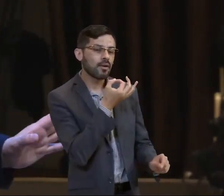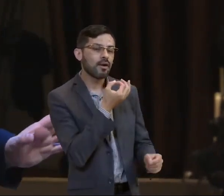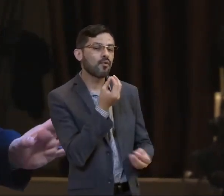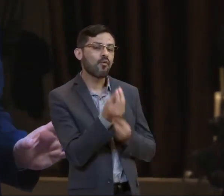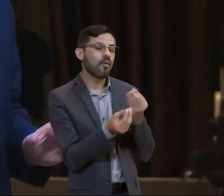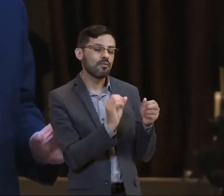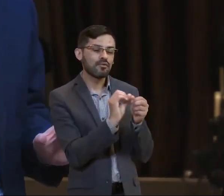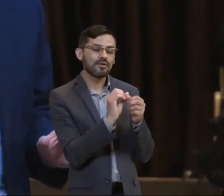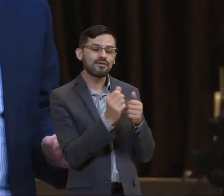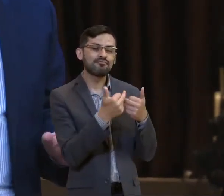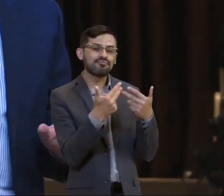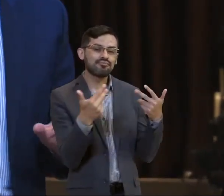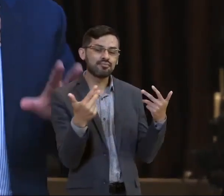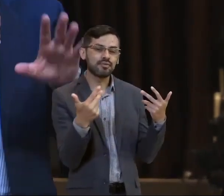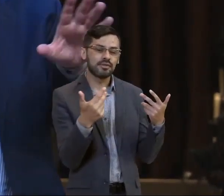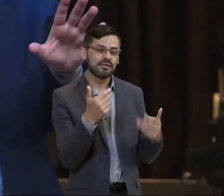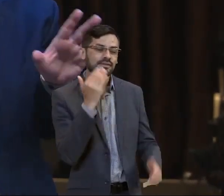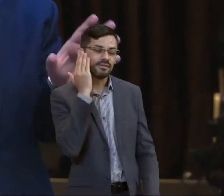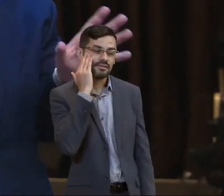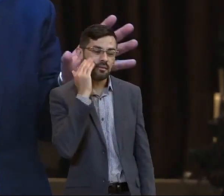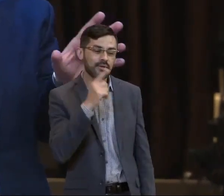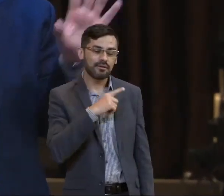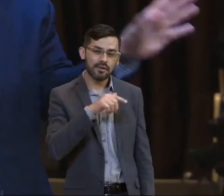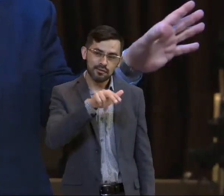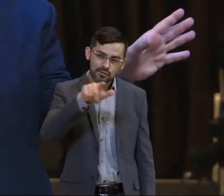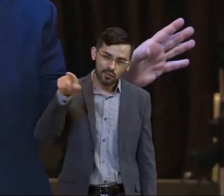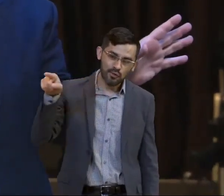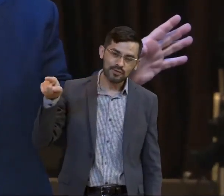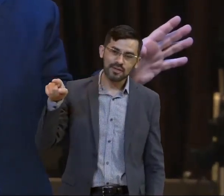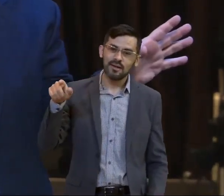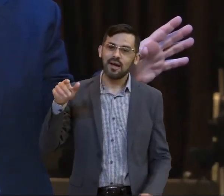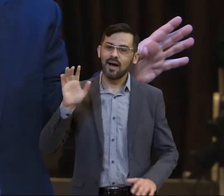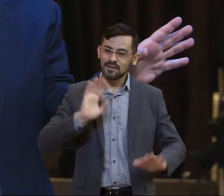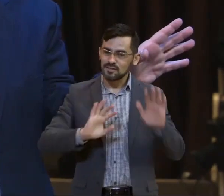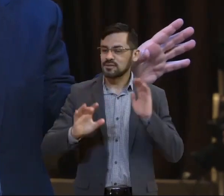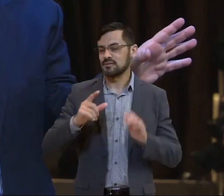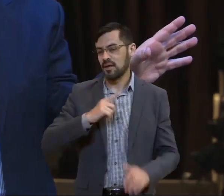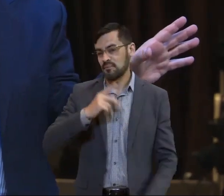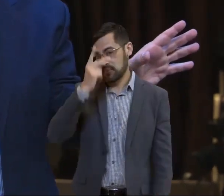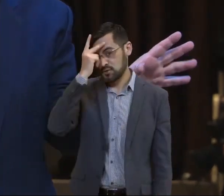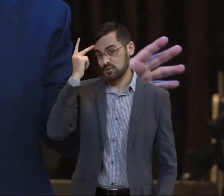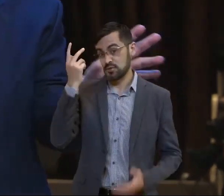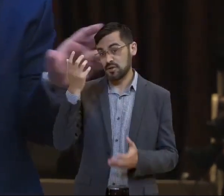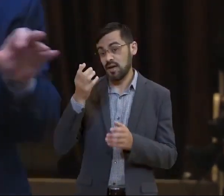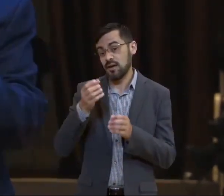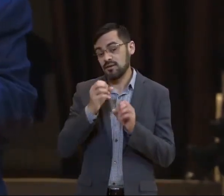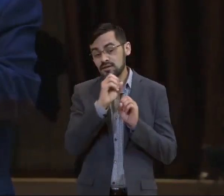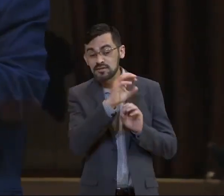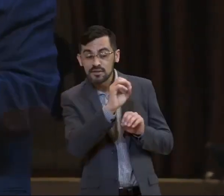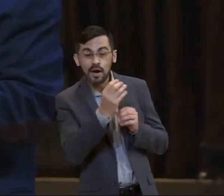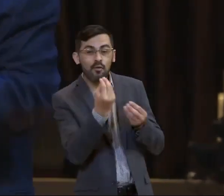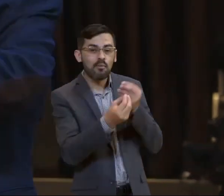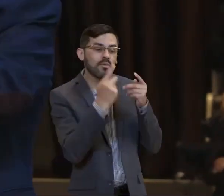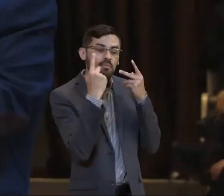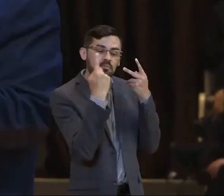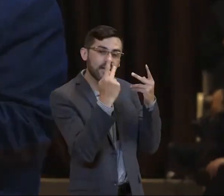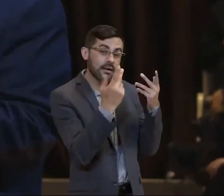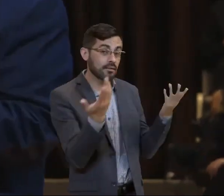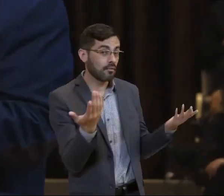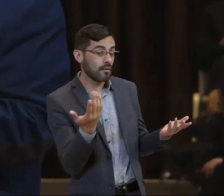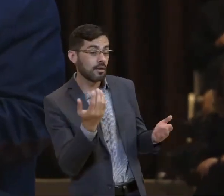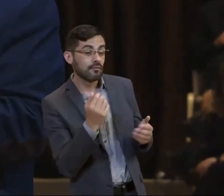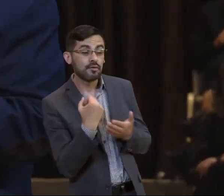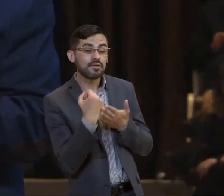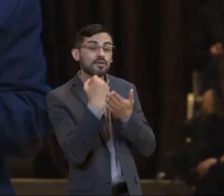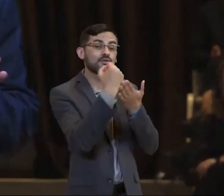marketing para você. Você sabe que tem gente que quer ensinar até como se prega a palavra, né? Então assim, eu vou dar uma dica de